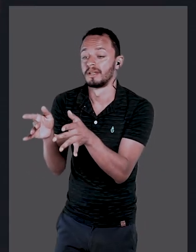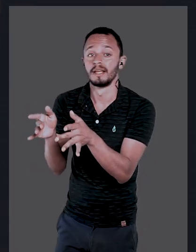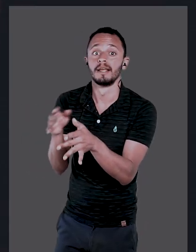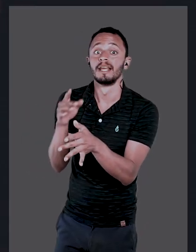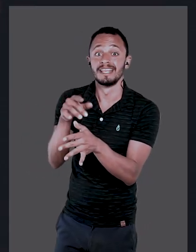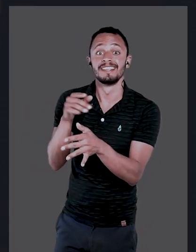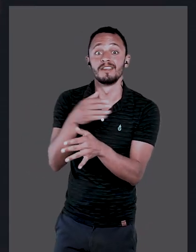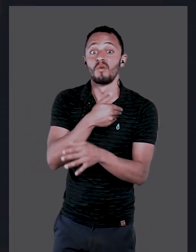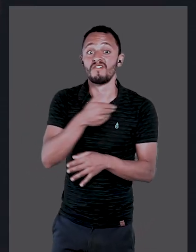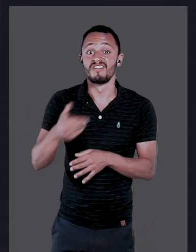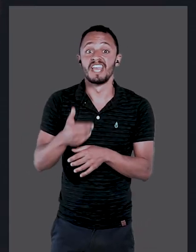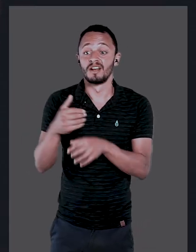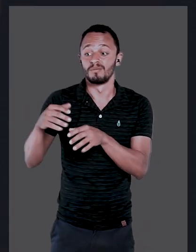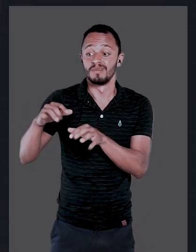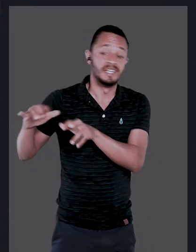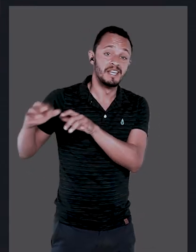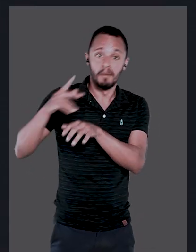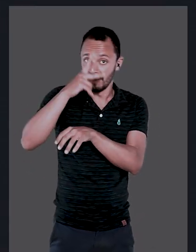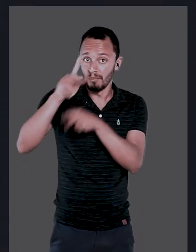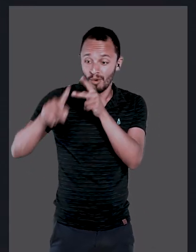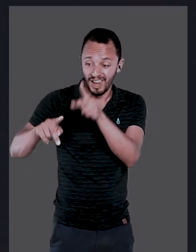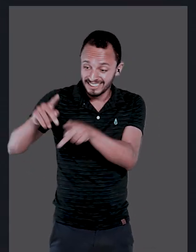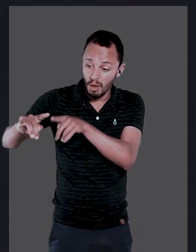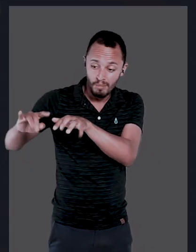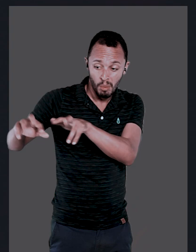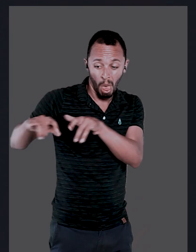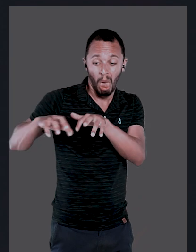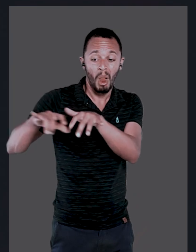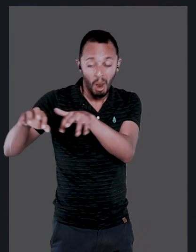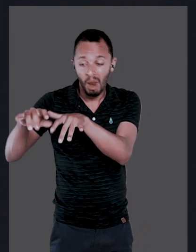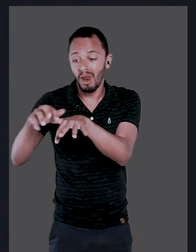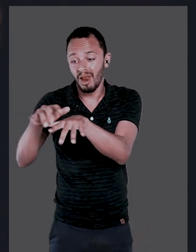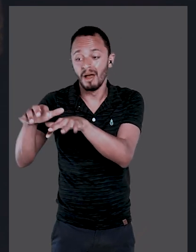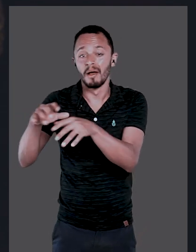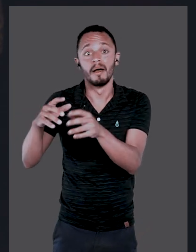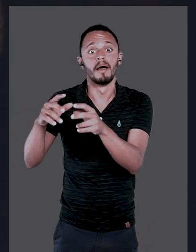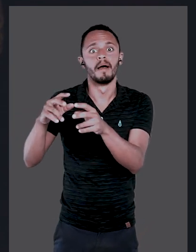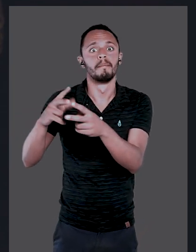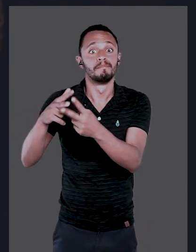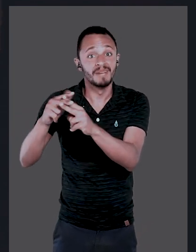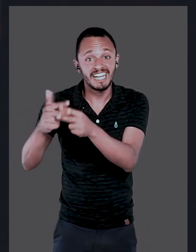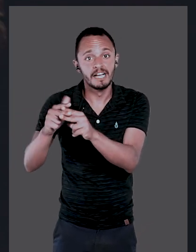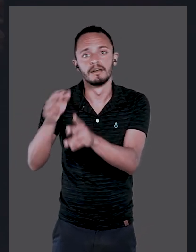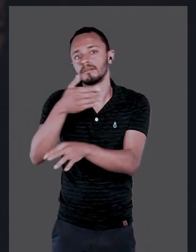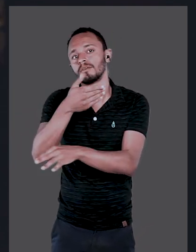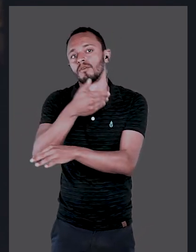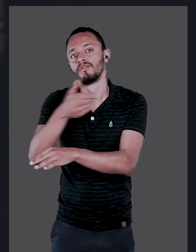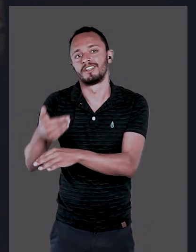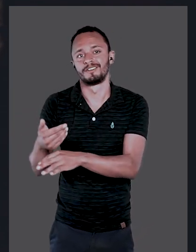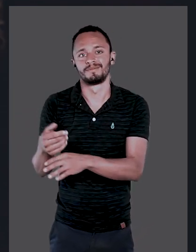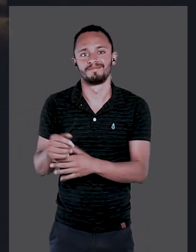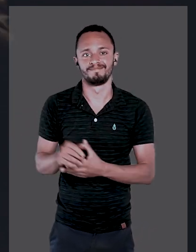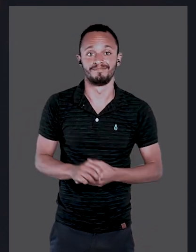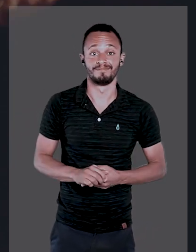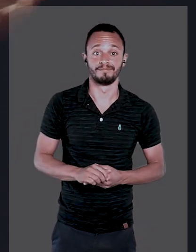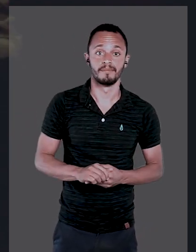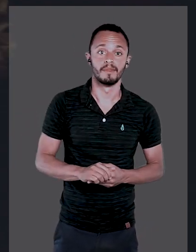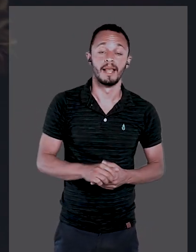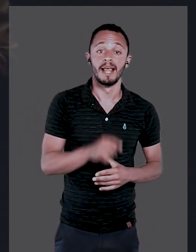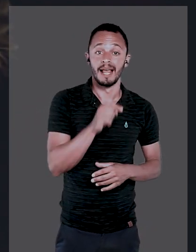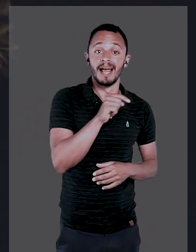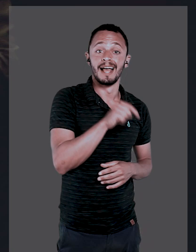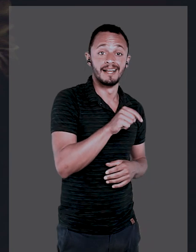Nesses tempos de normalidade, de estabilidade e de pacificação, é muito normal que, enquanto